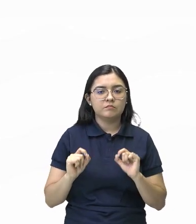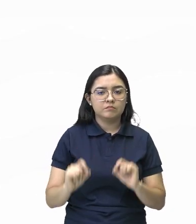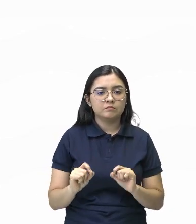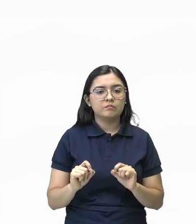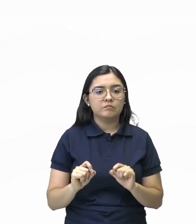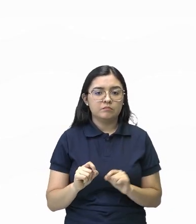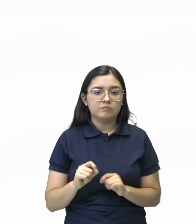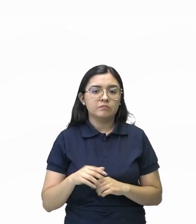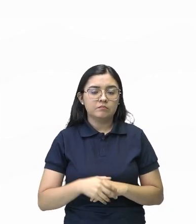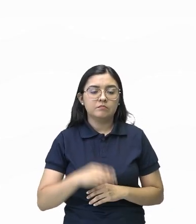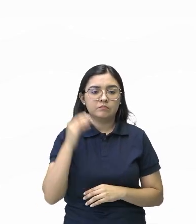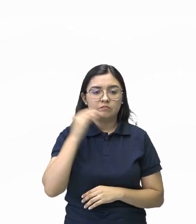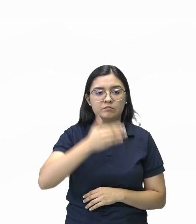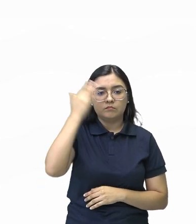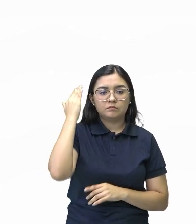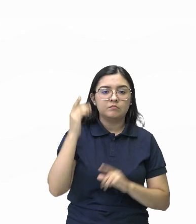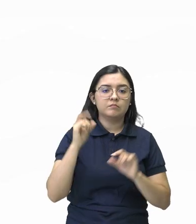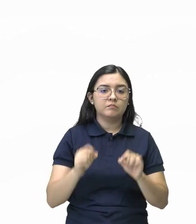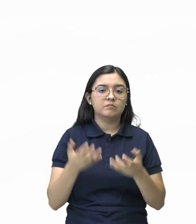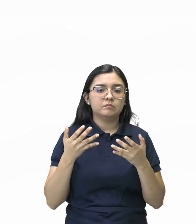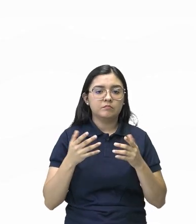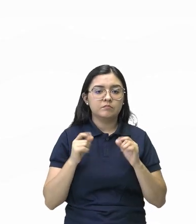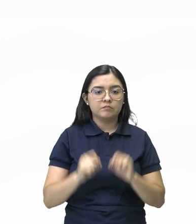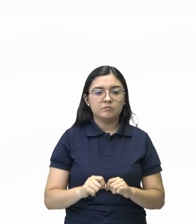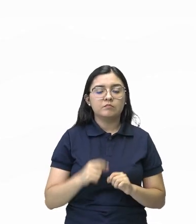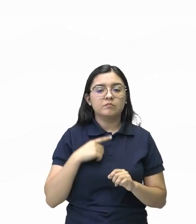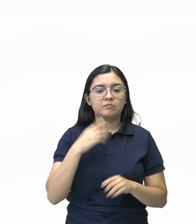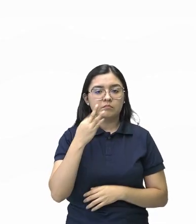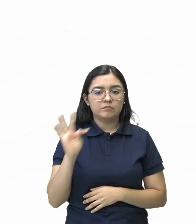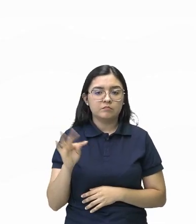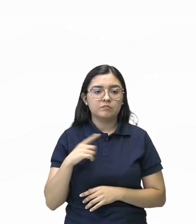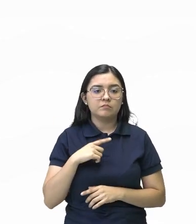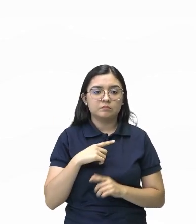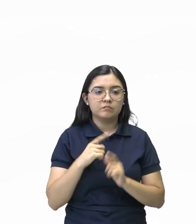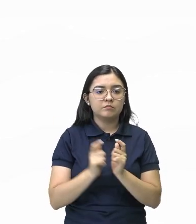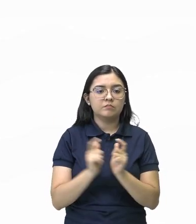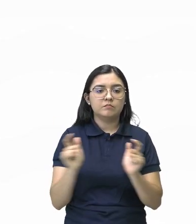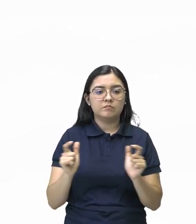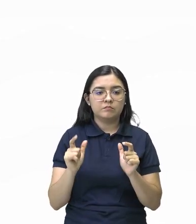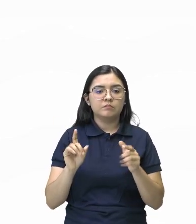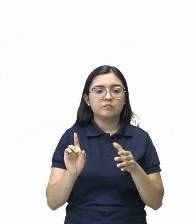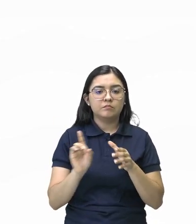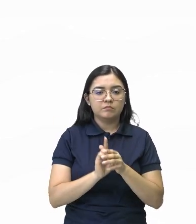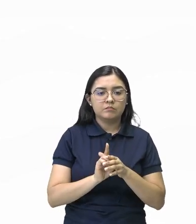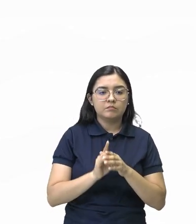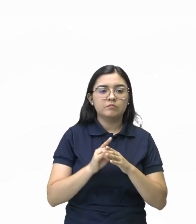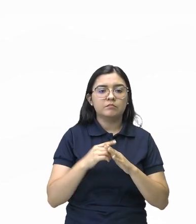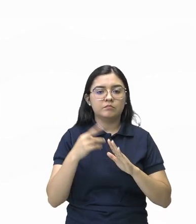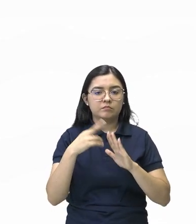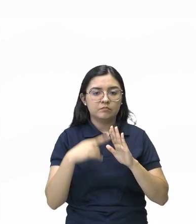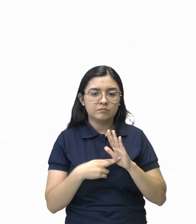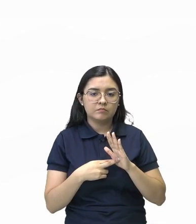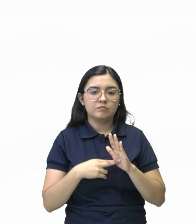mas exigem que a teoria sintética seja ampliada para incluir restrições